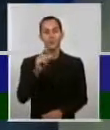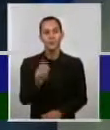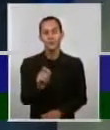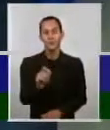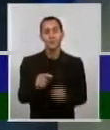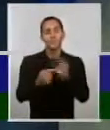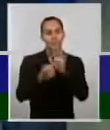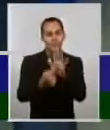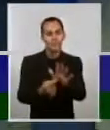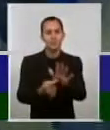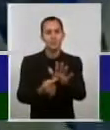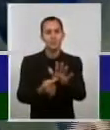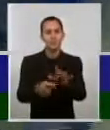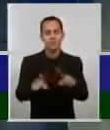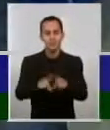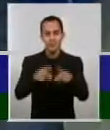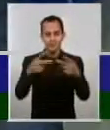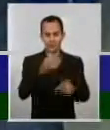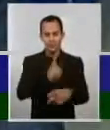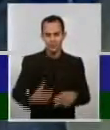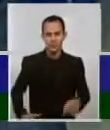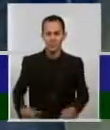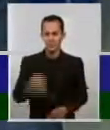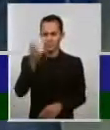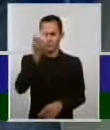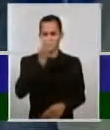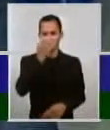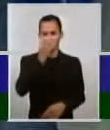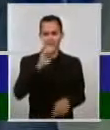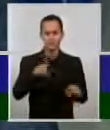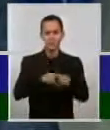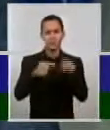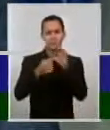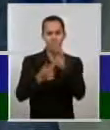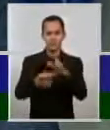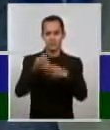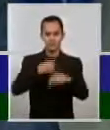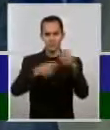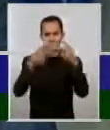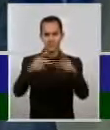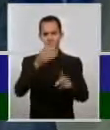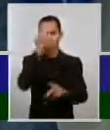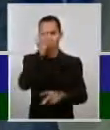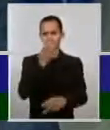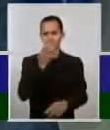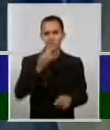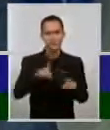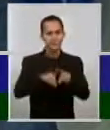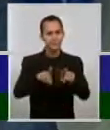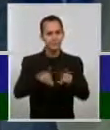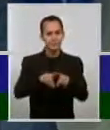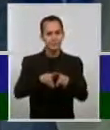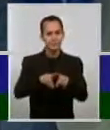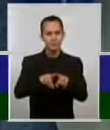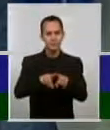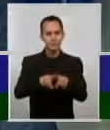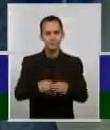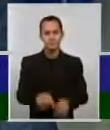está mostrando que esse governo é um governo sério, está mostrando que sua administração é uma administração séria